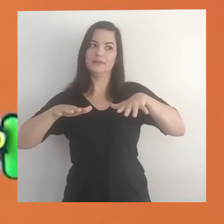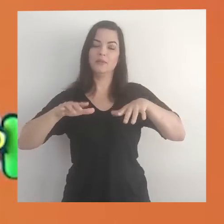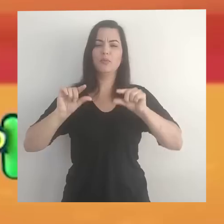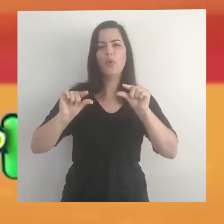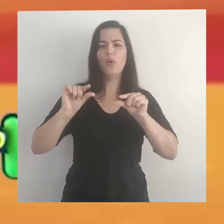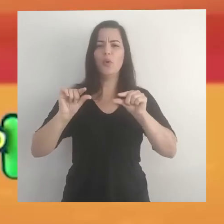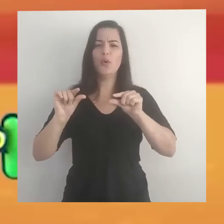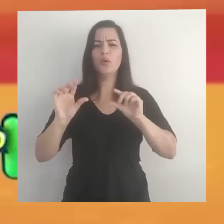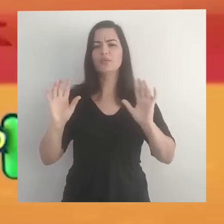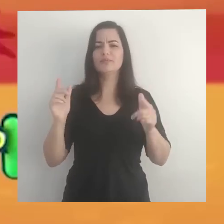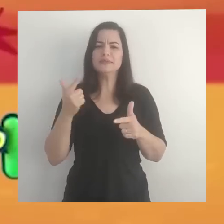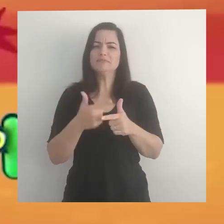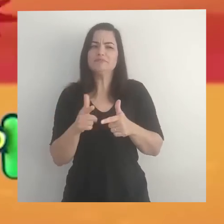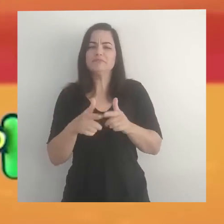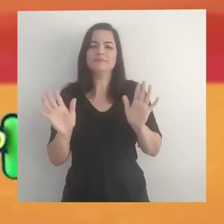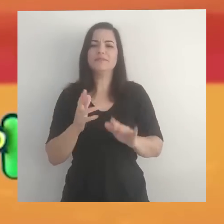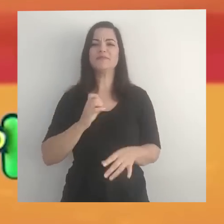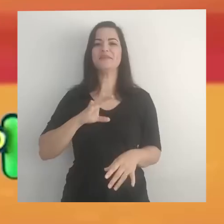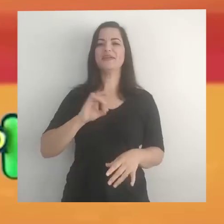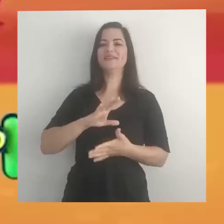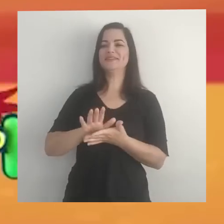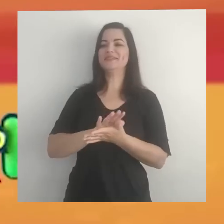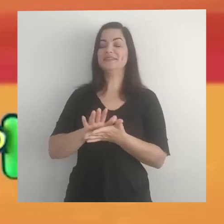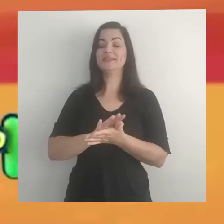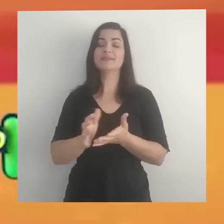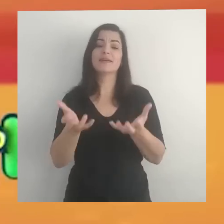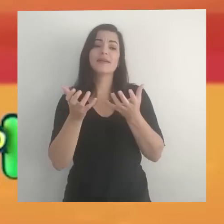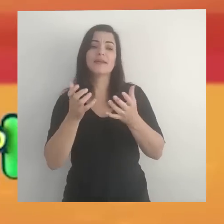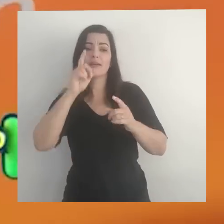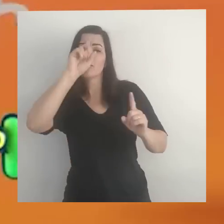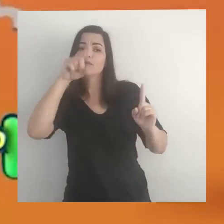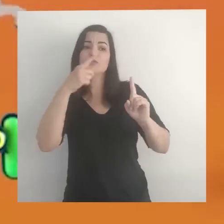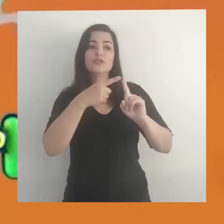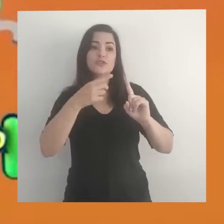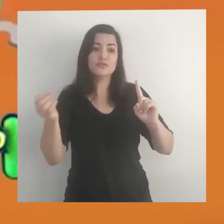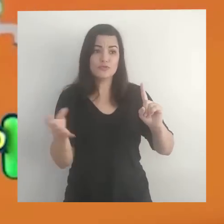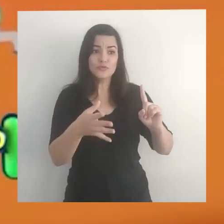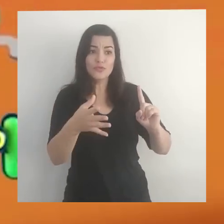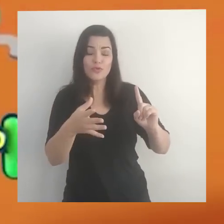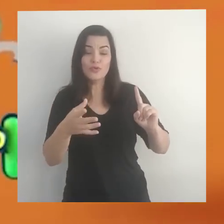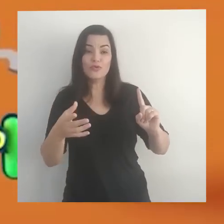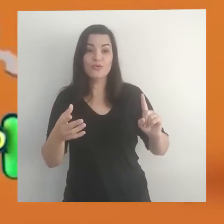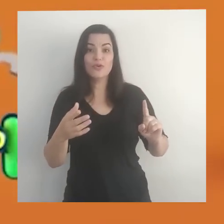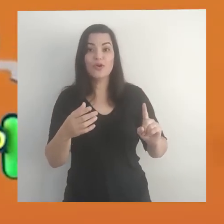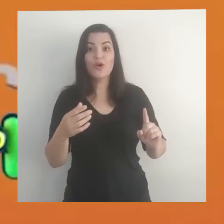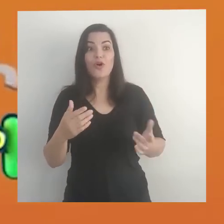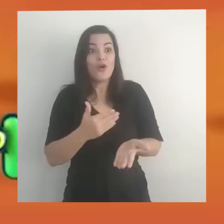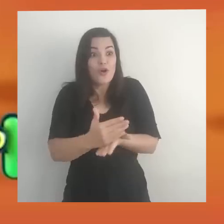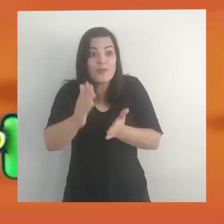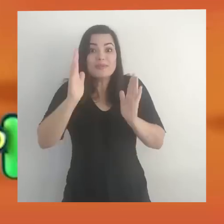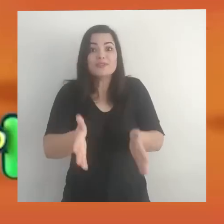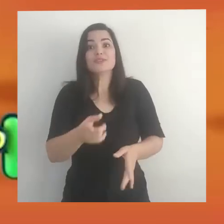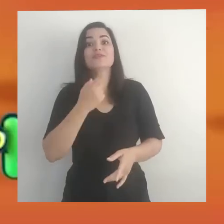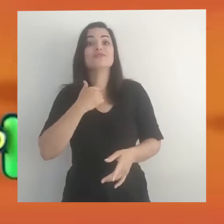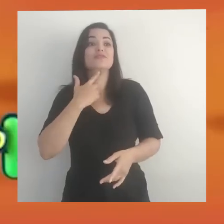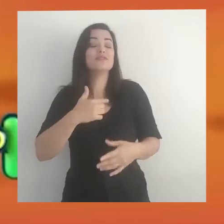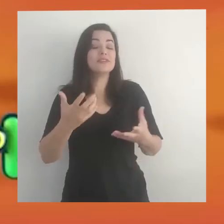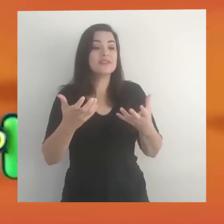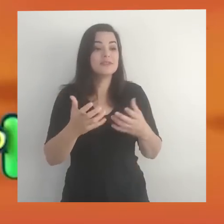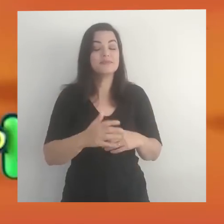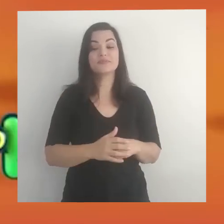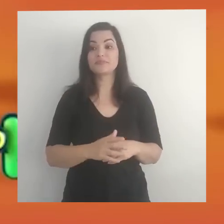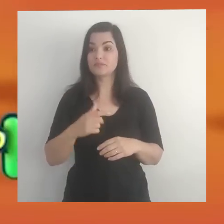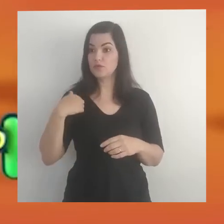nada. Queremos muito começar a nossa nova missão. Cadê a água de Marte? Onde ela fica? A